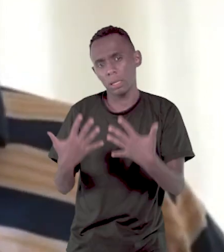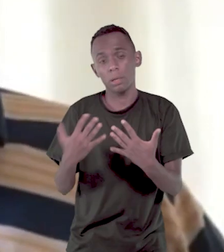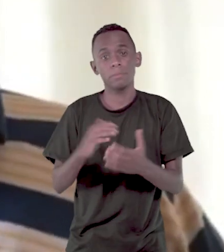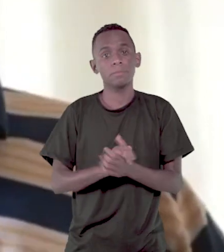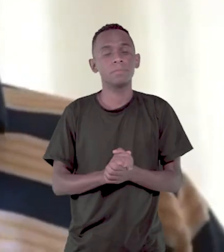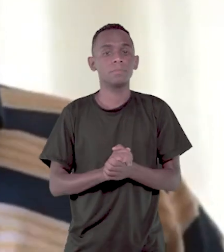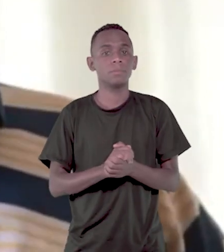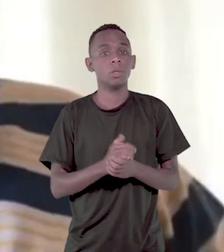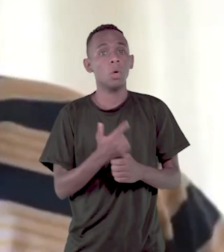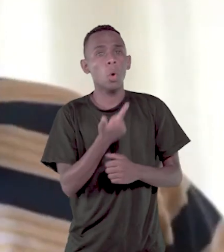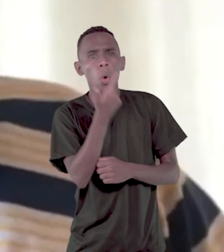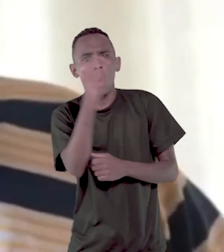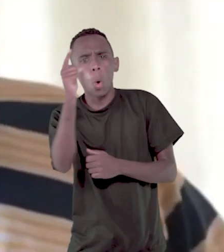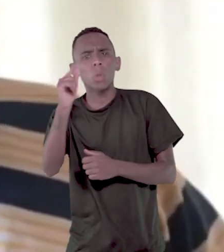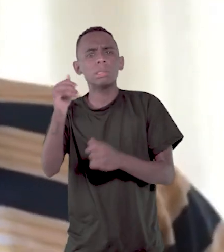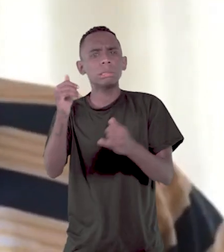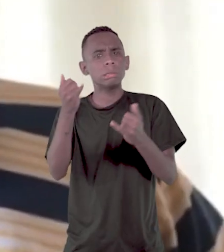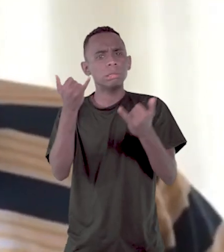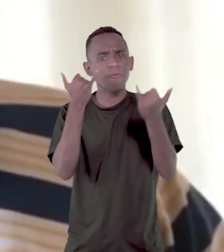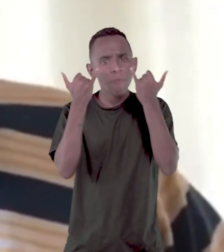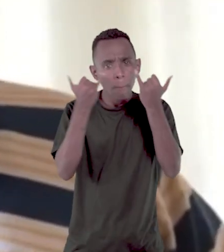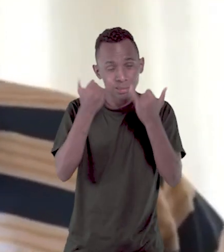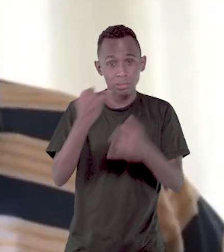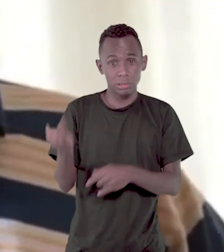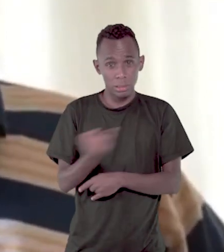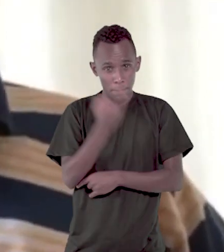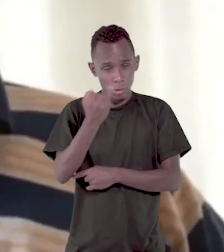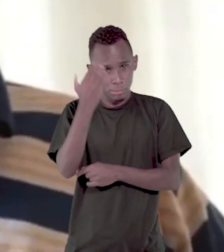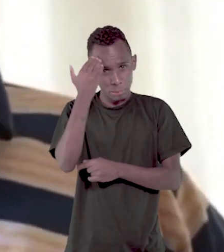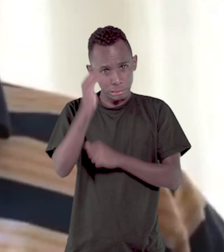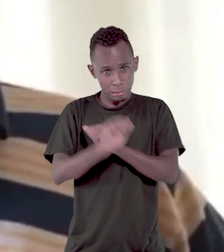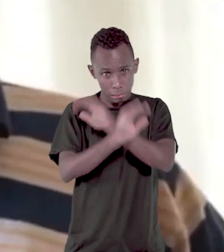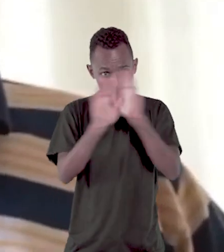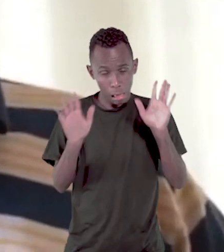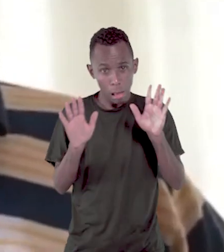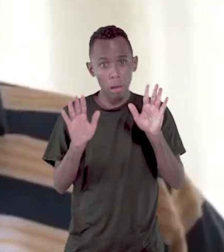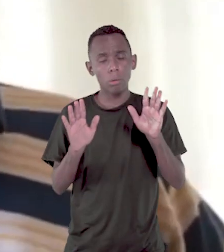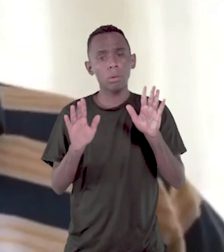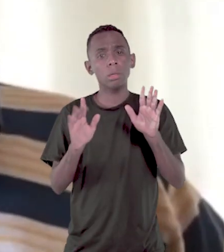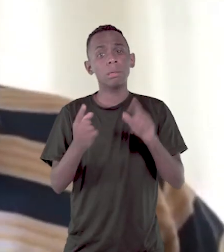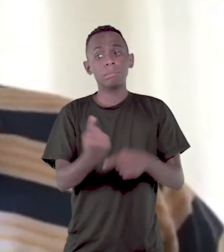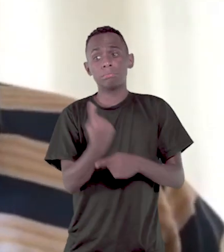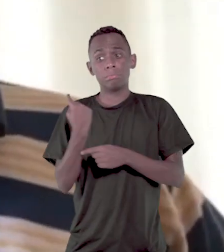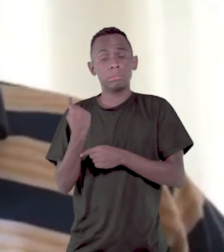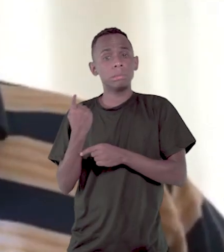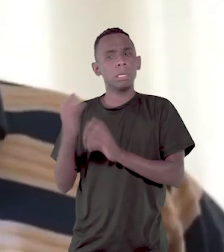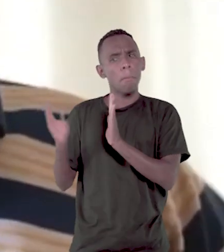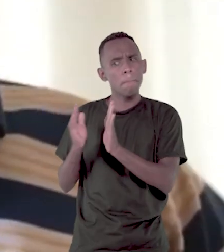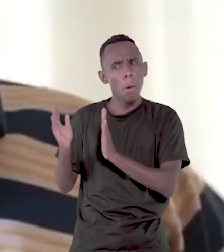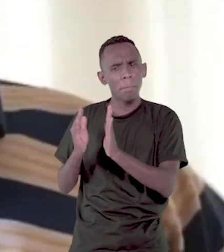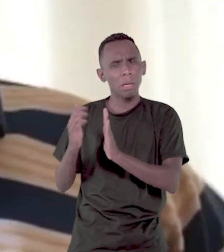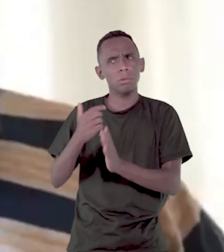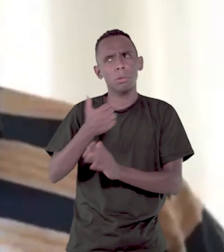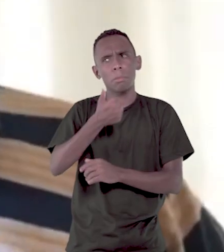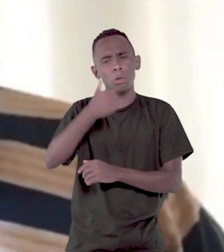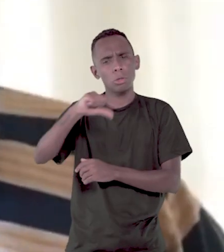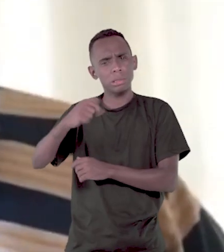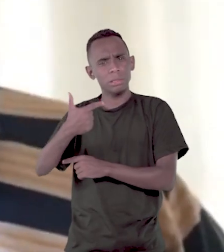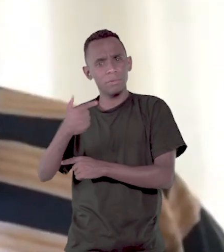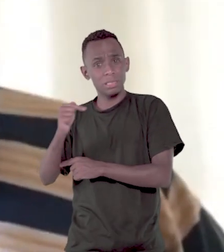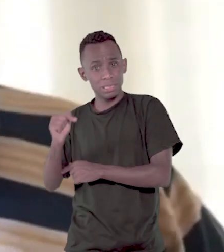inexplicável. Né? Há outros dados que são importantes para compreender isso, que são o fato de que, naquele momento,